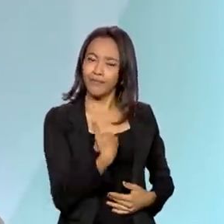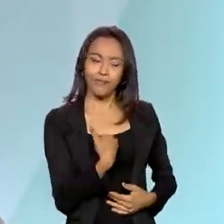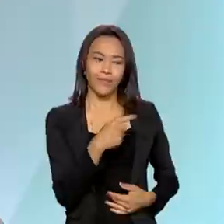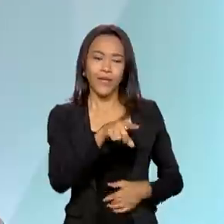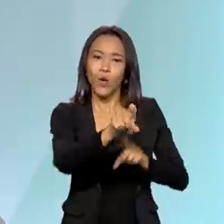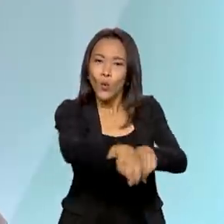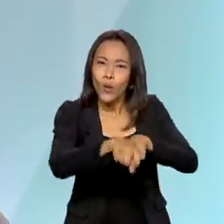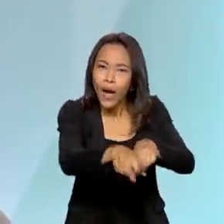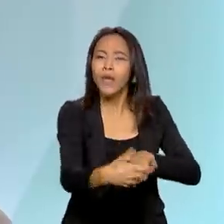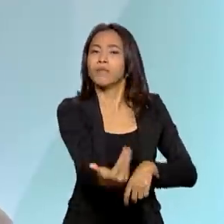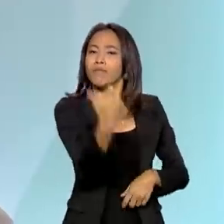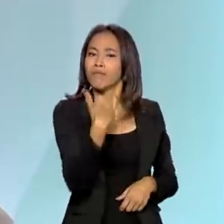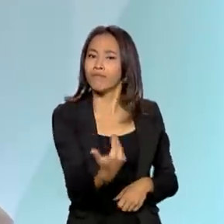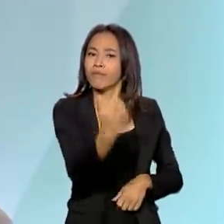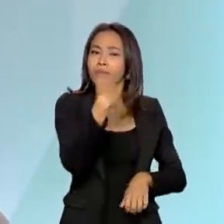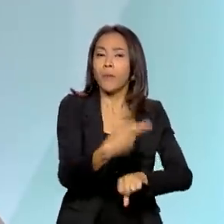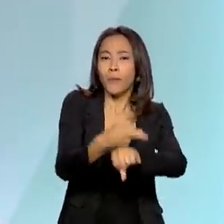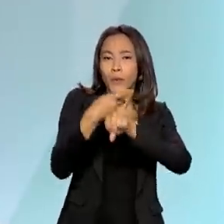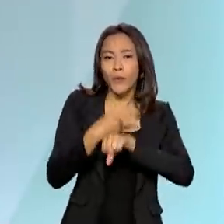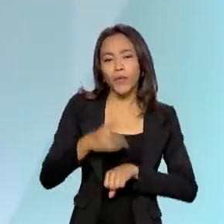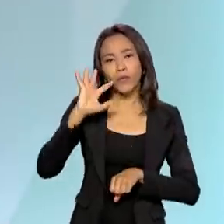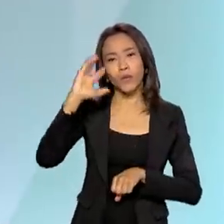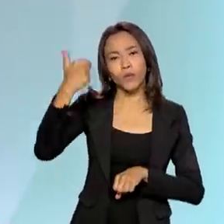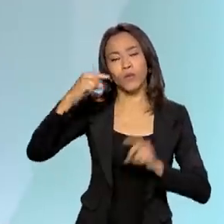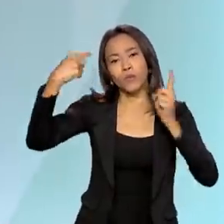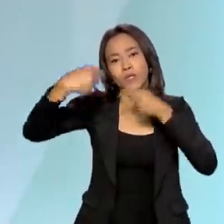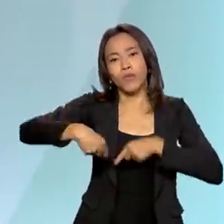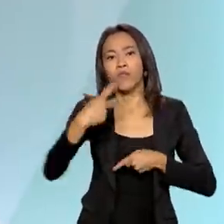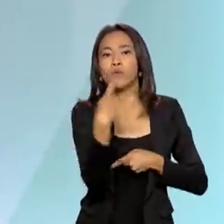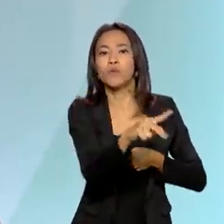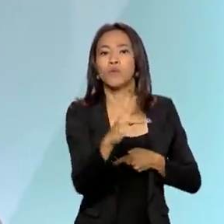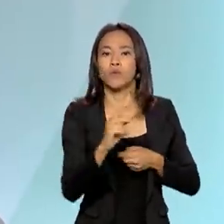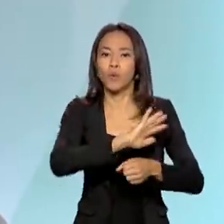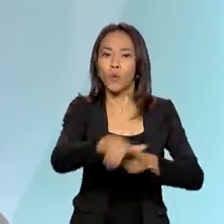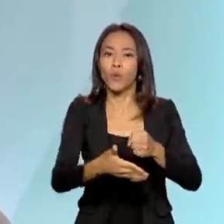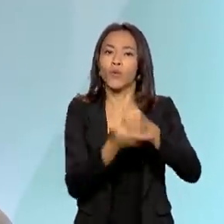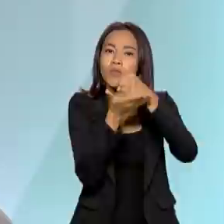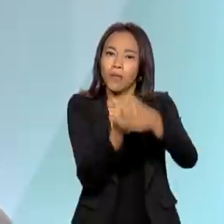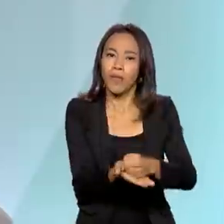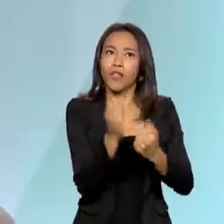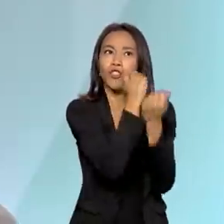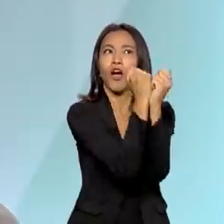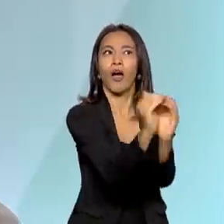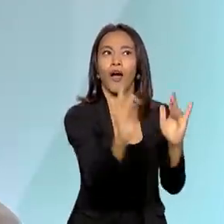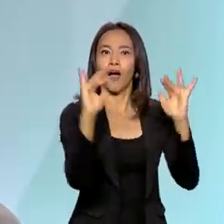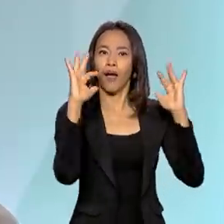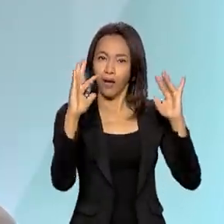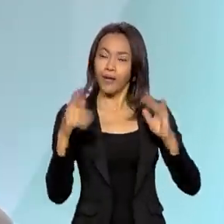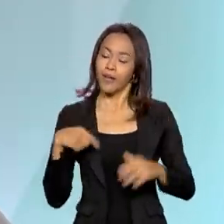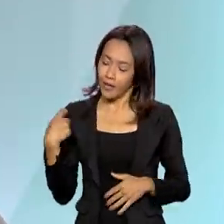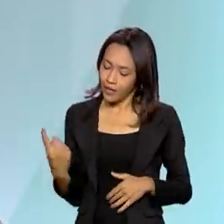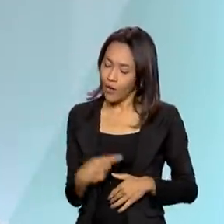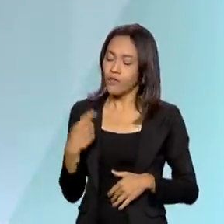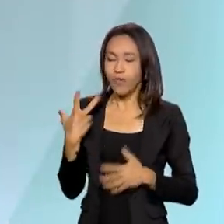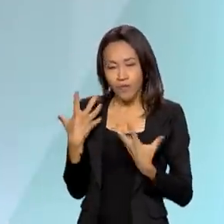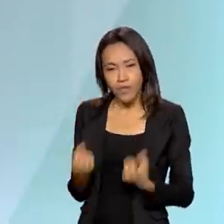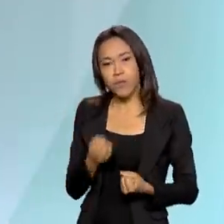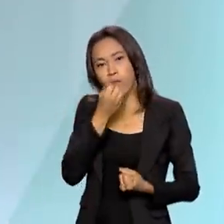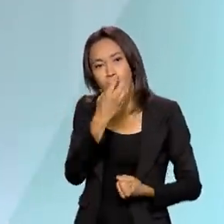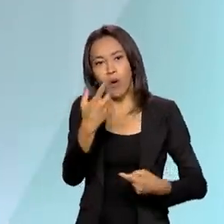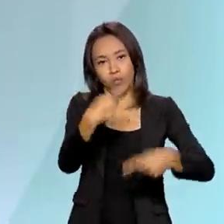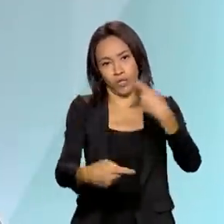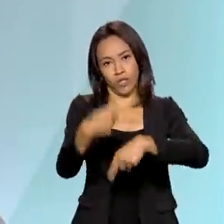produtores rurais buscando soluções para os desafios de meio ambiente. E o Ministério do Meio Ambiente irá fazer políticas na boa solução,